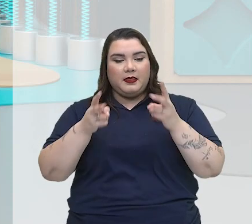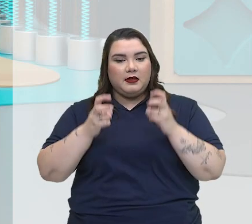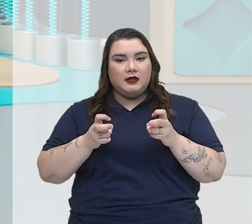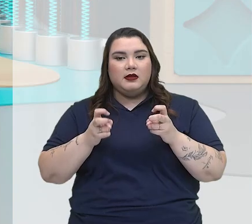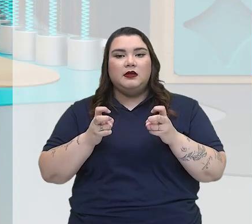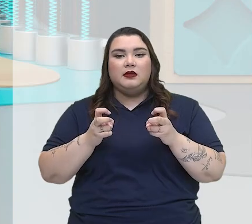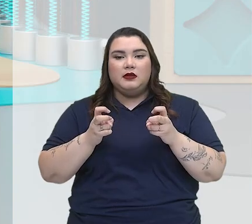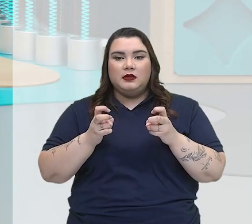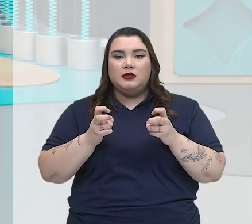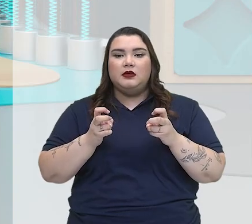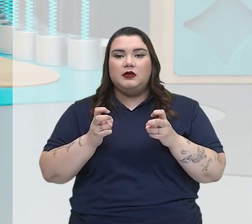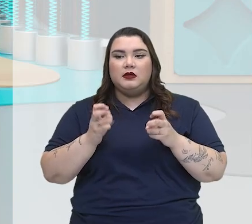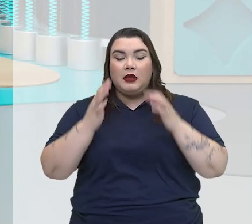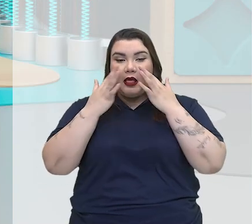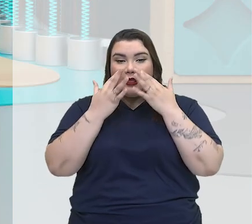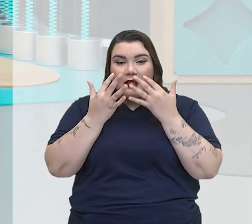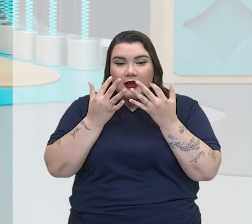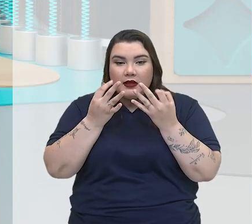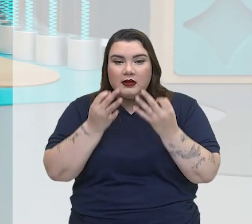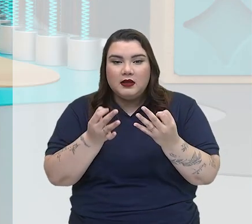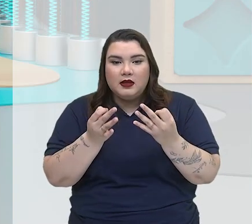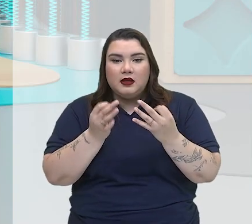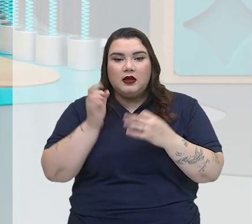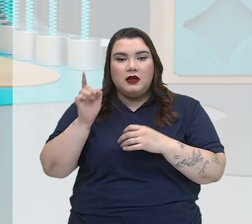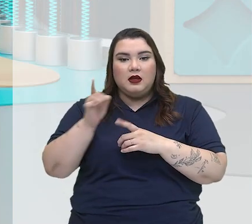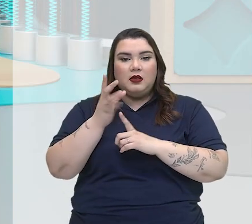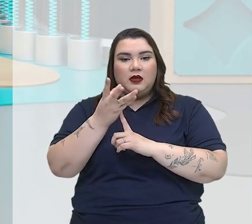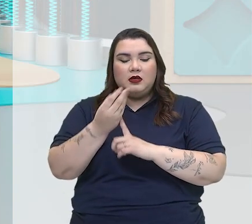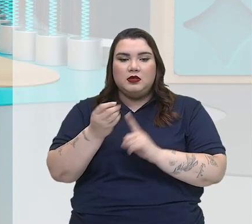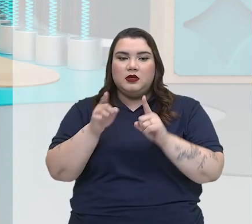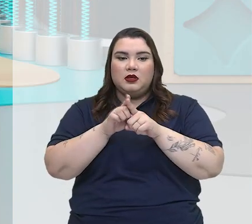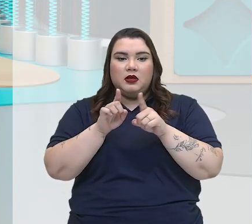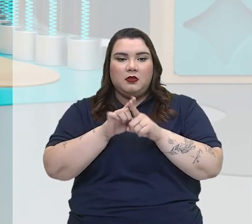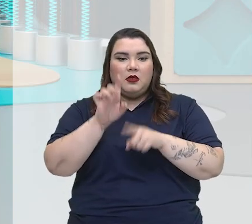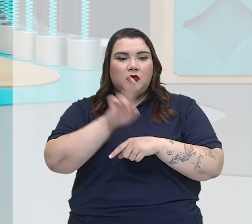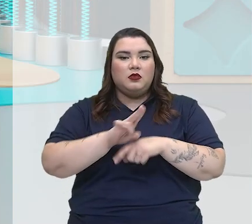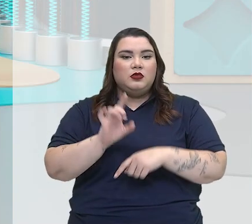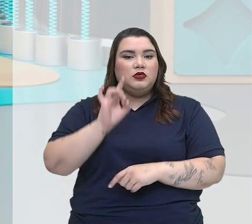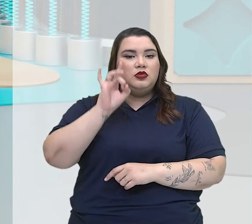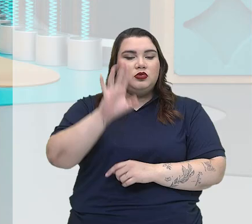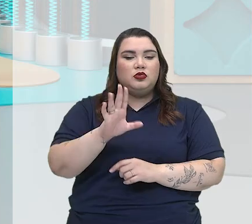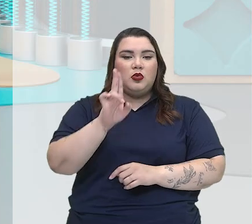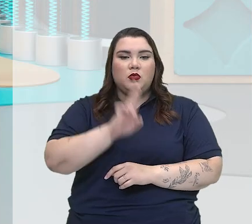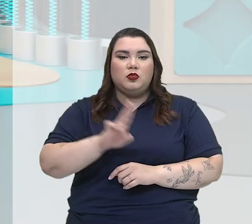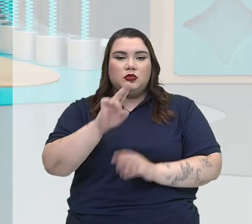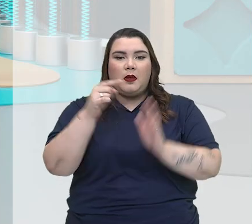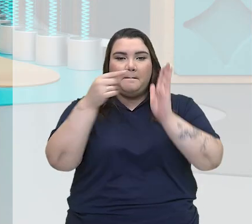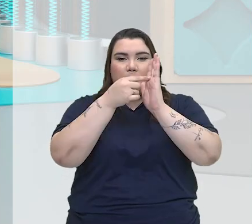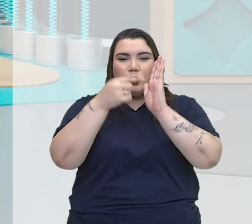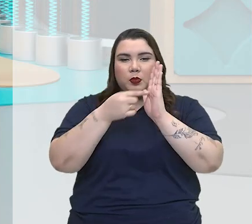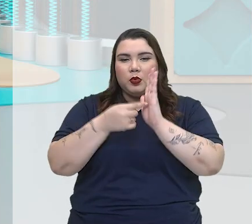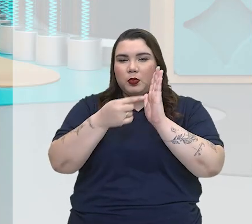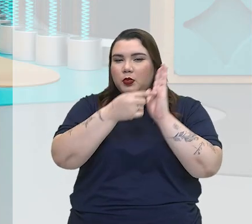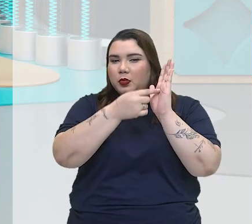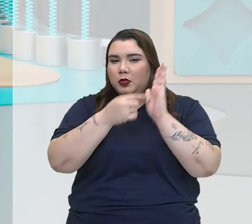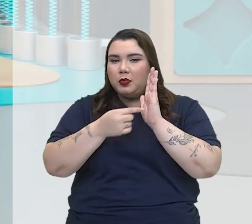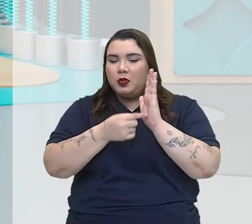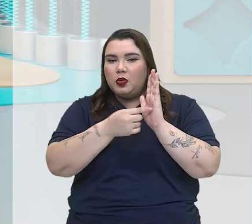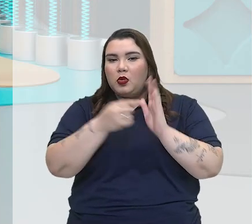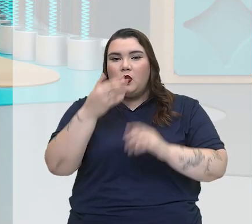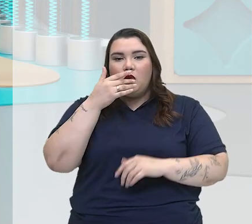observar atentamente, você vai ver que o artista também pintou através dessa técnica. Então, ele pegou vários